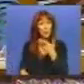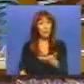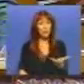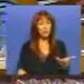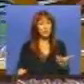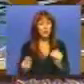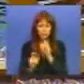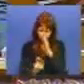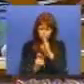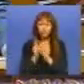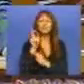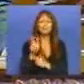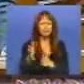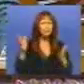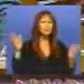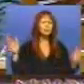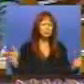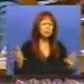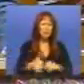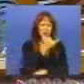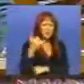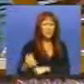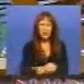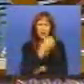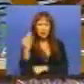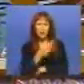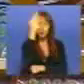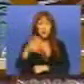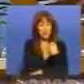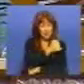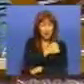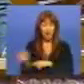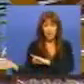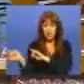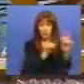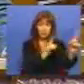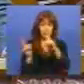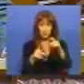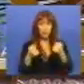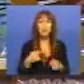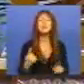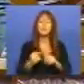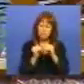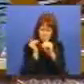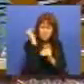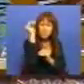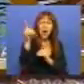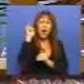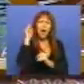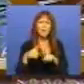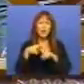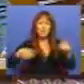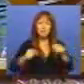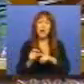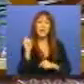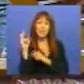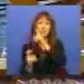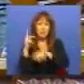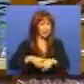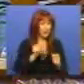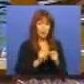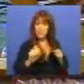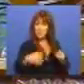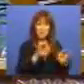subiram em 20% na habitação e transportes, bem acima do valor médio de inflação para o mesmo período,